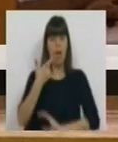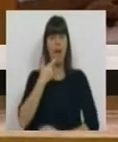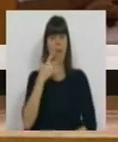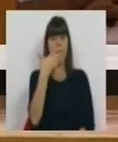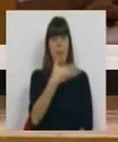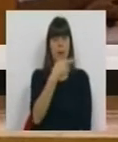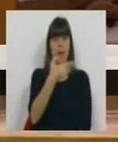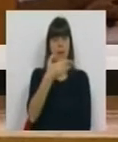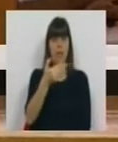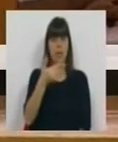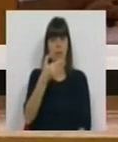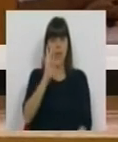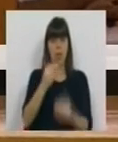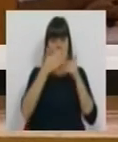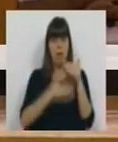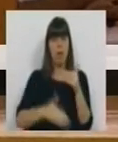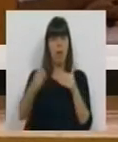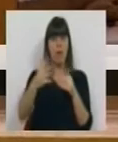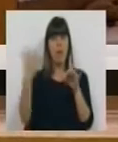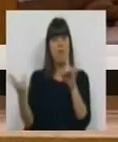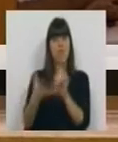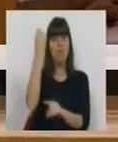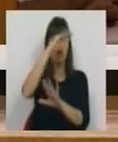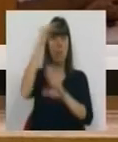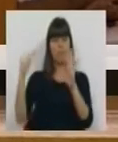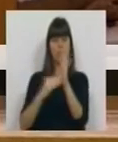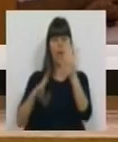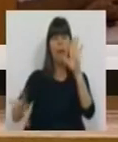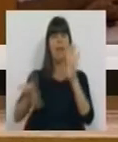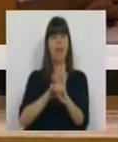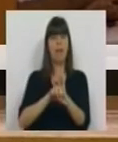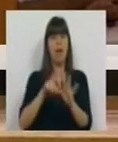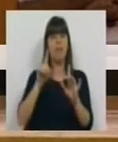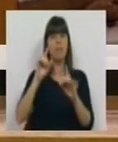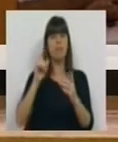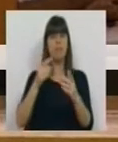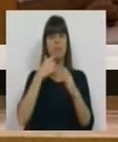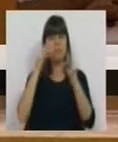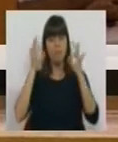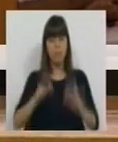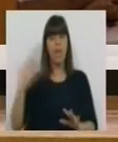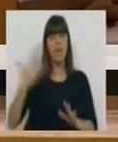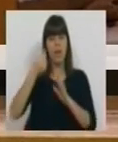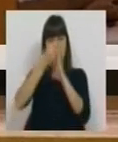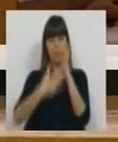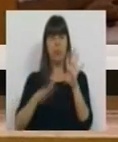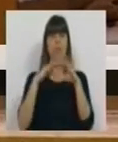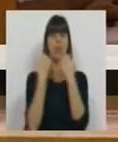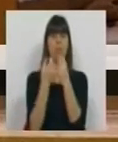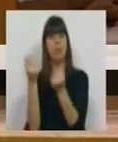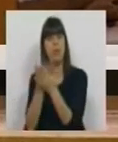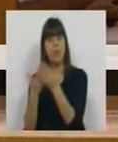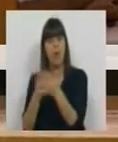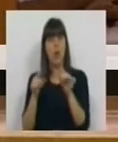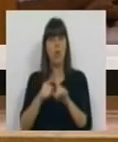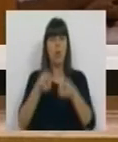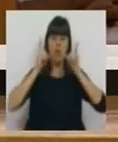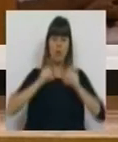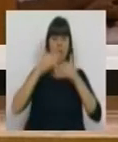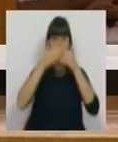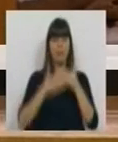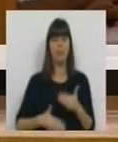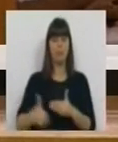de 1974, com a conquista e consagração legal de um sólido corpo de direitos económicos e sociais, teve